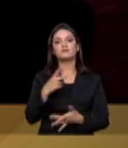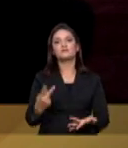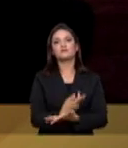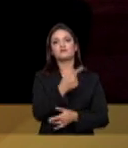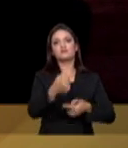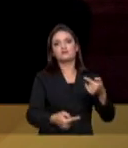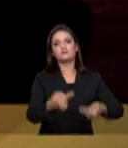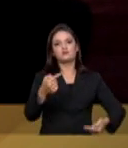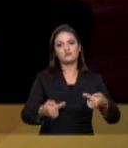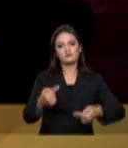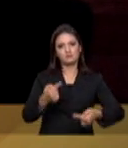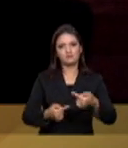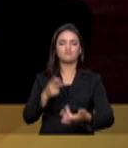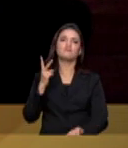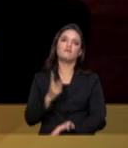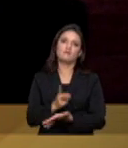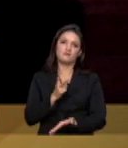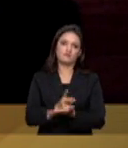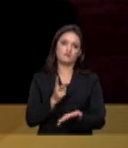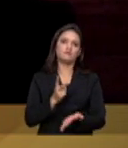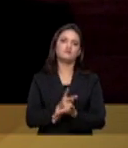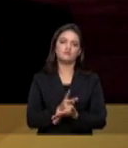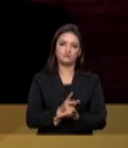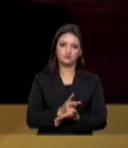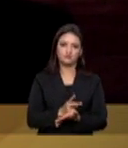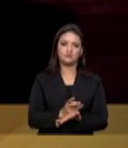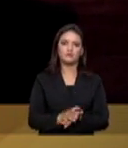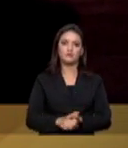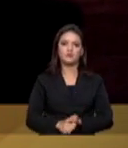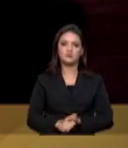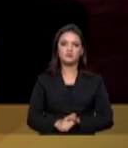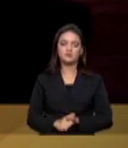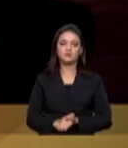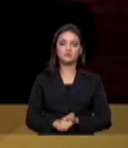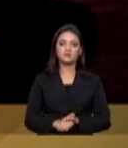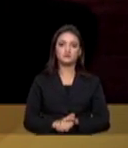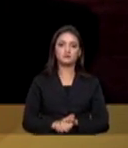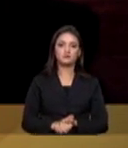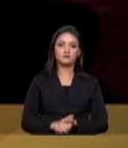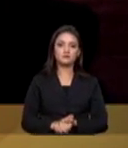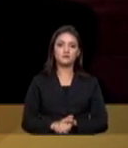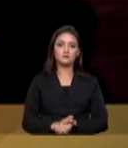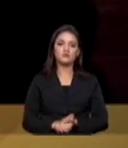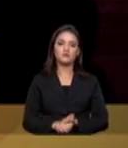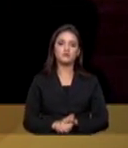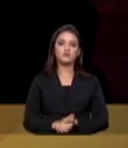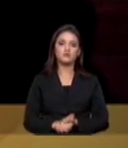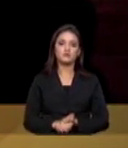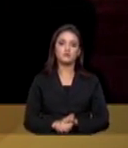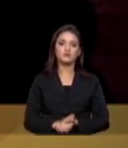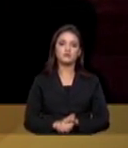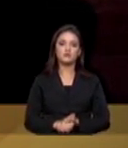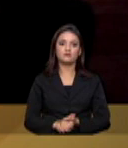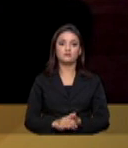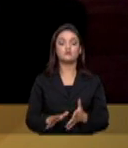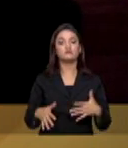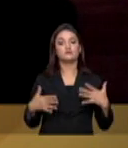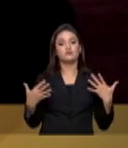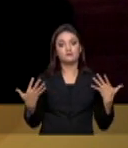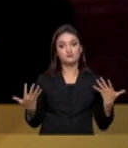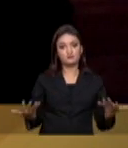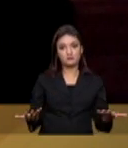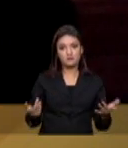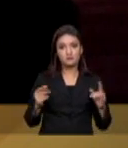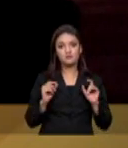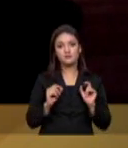em veio a lume o alto ao se tentou